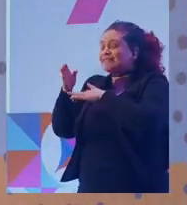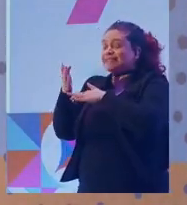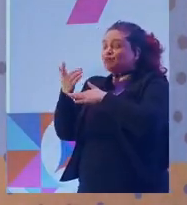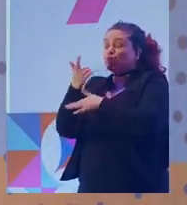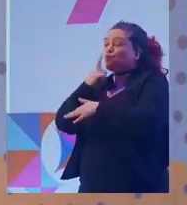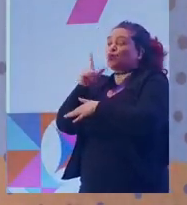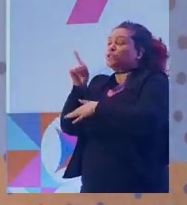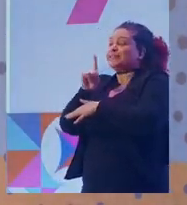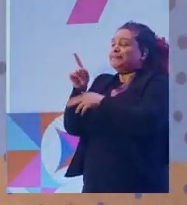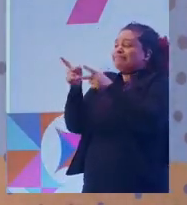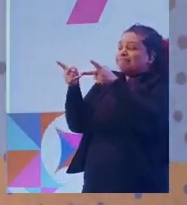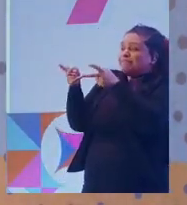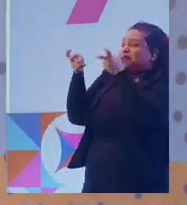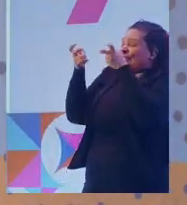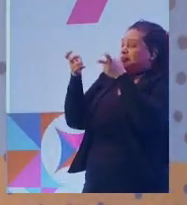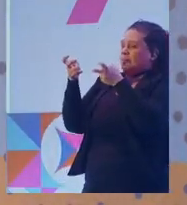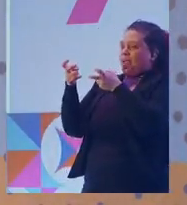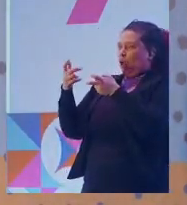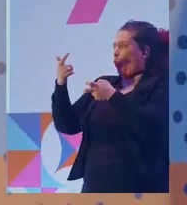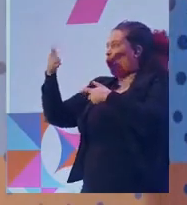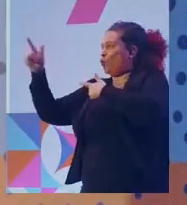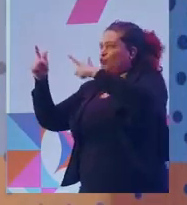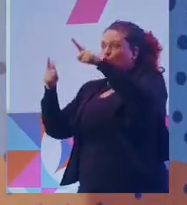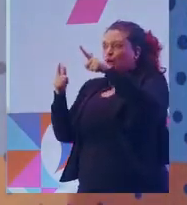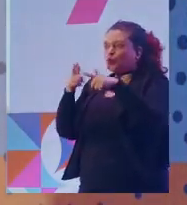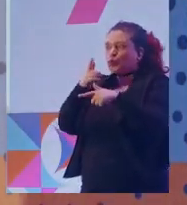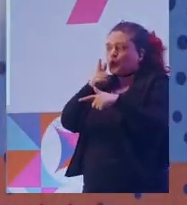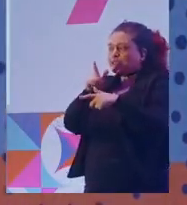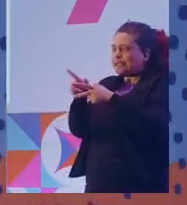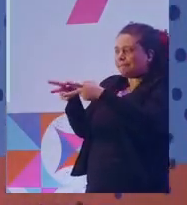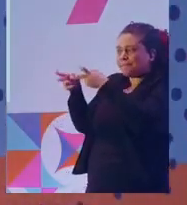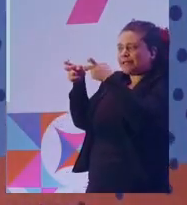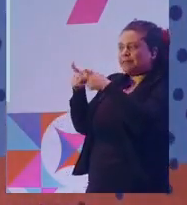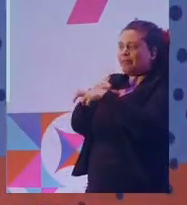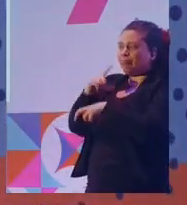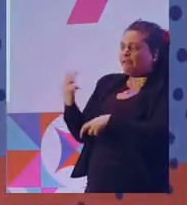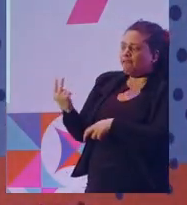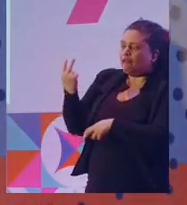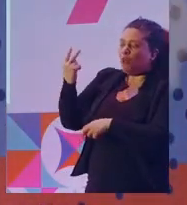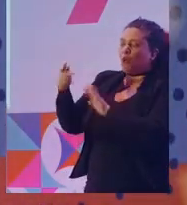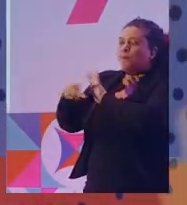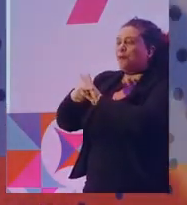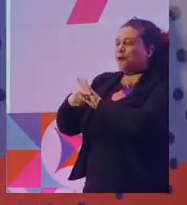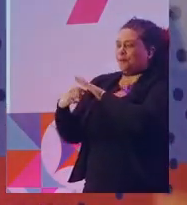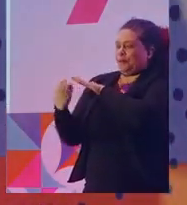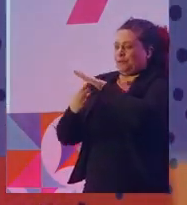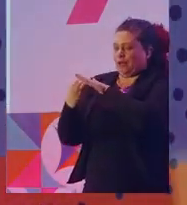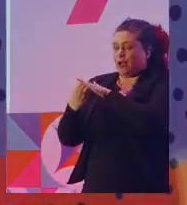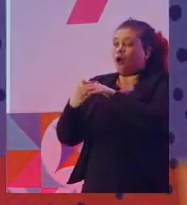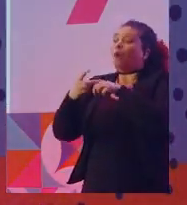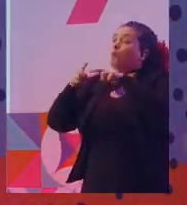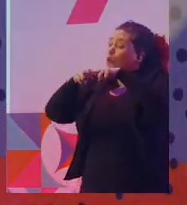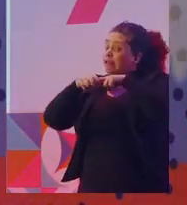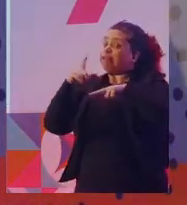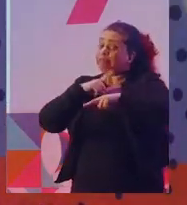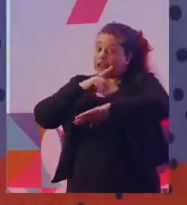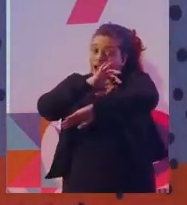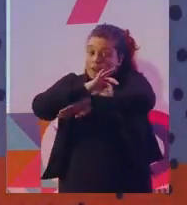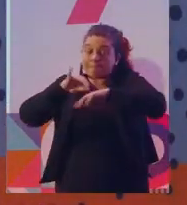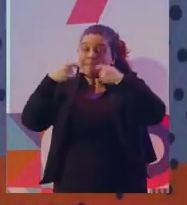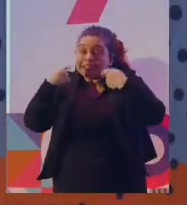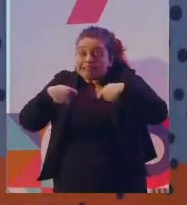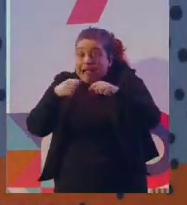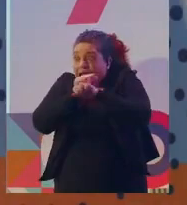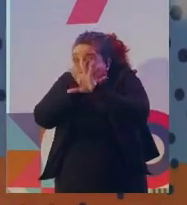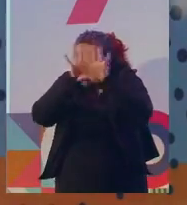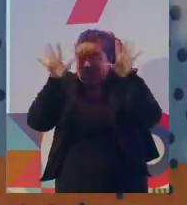habilita que outros capturem o valor da companhia. Então, precisa ter uma arquitetura definida, uma